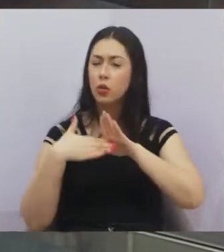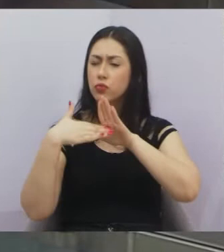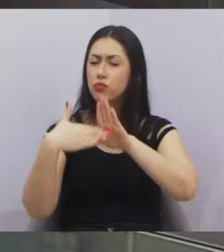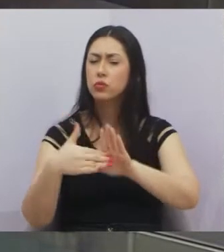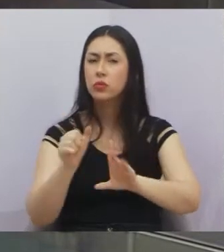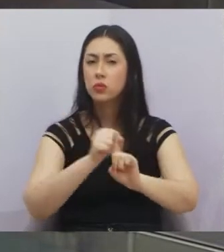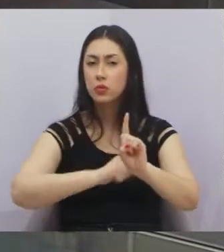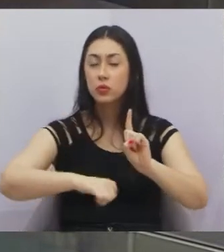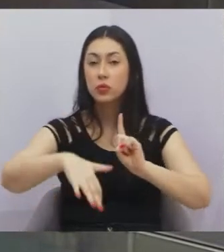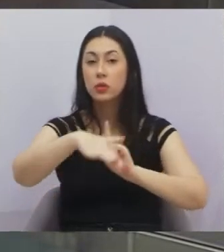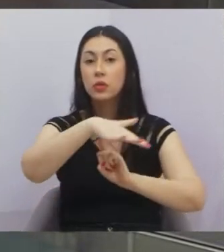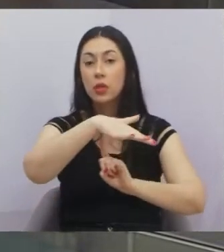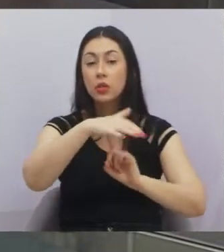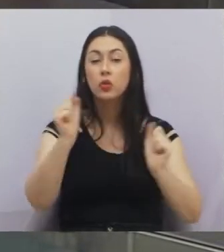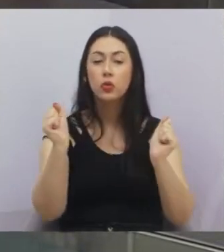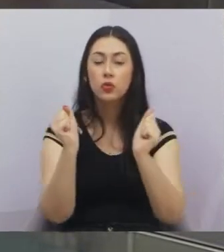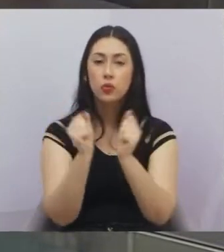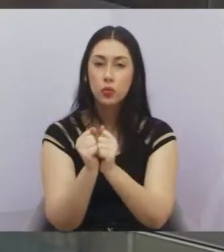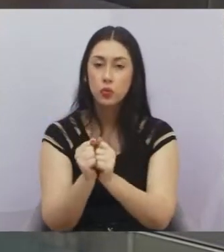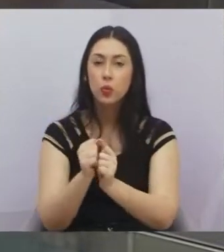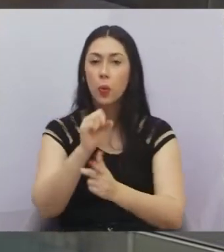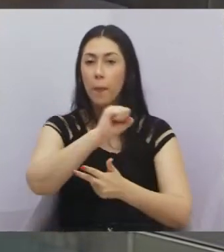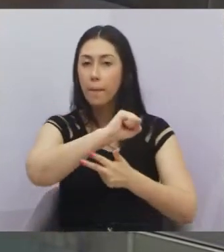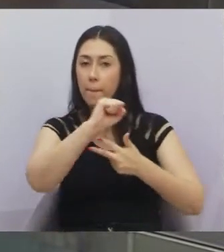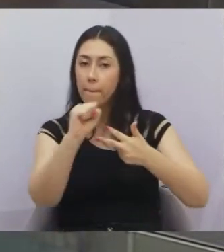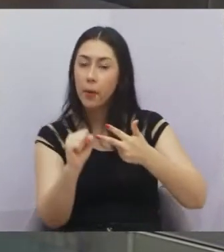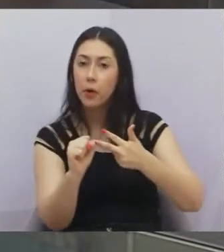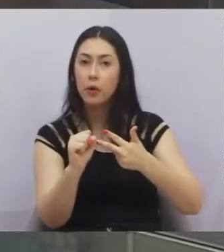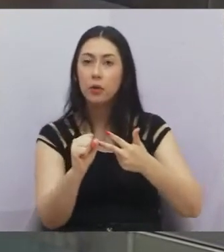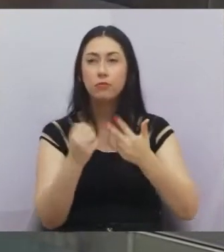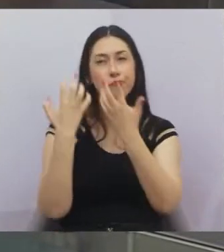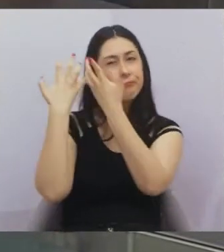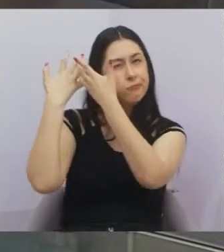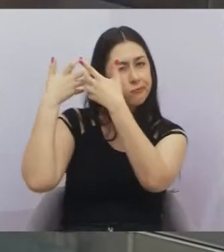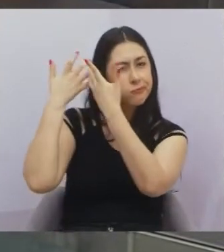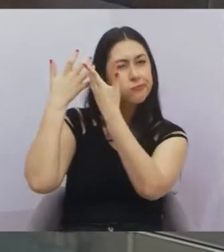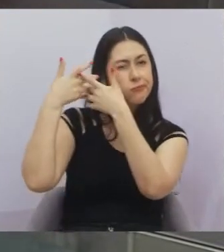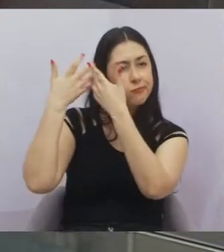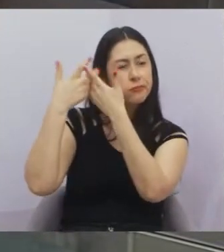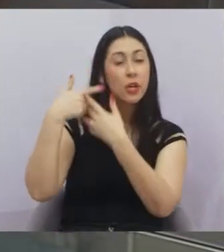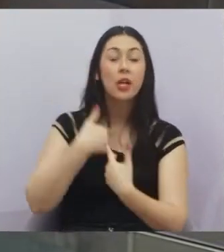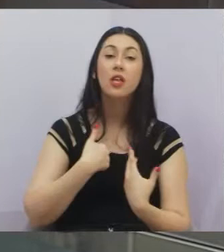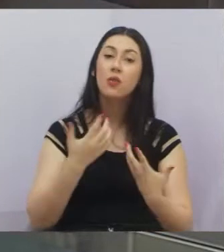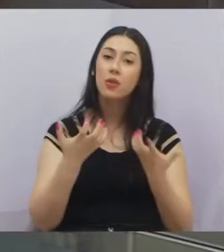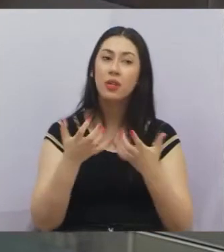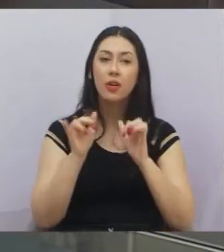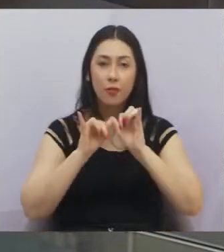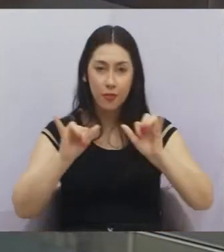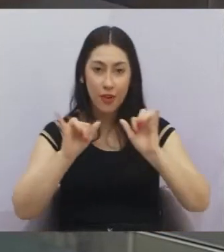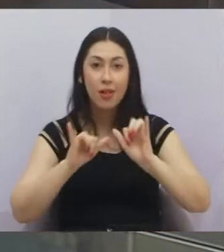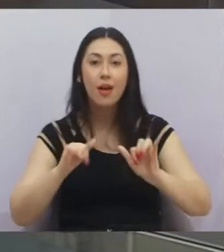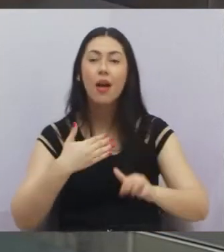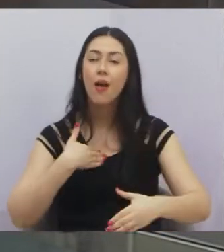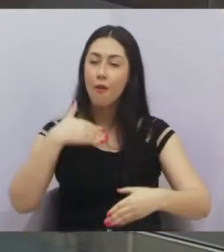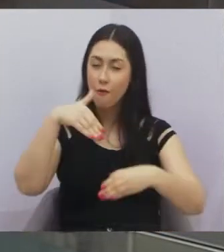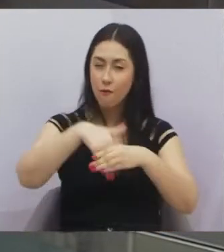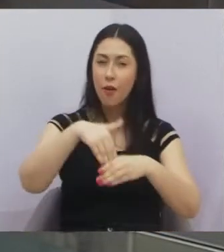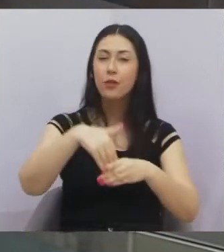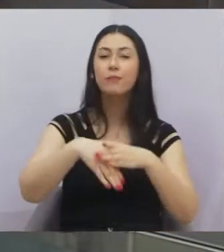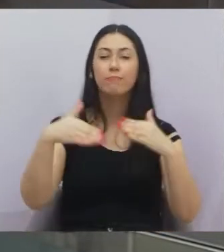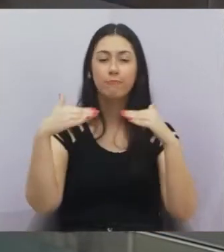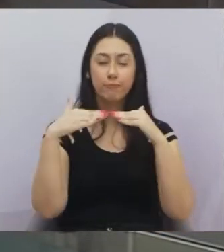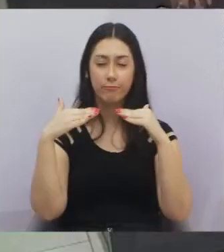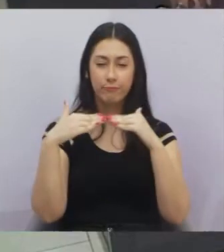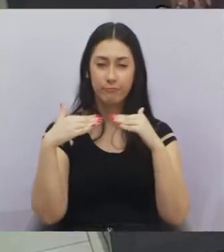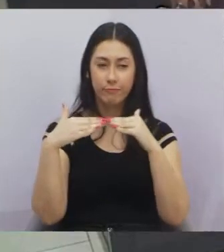civil, juntamente aí com o poder público, para essas reflexões. E eu gostaria de adiantar que o meu voto será